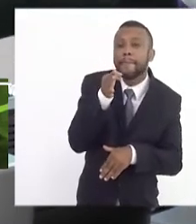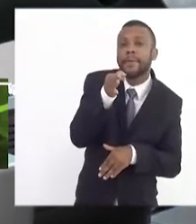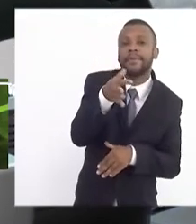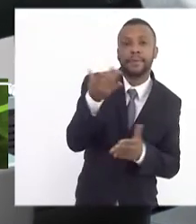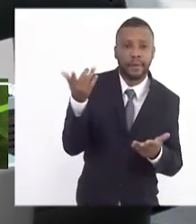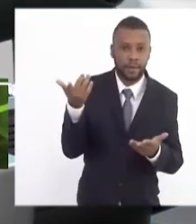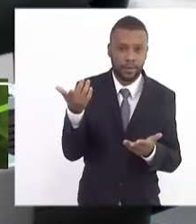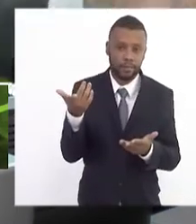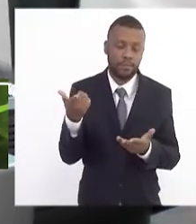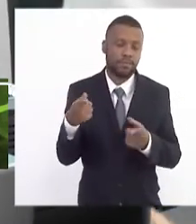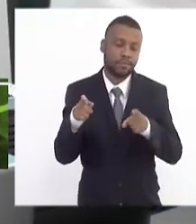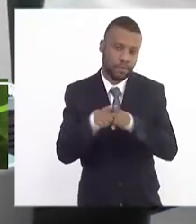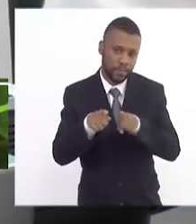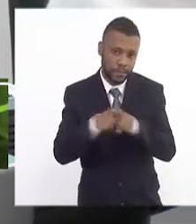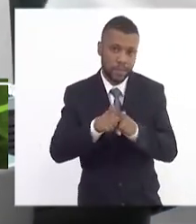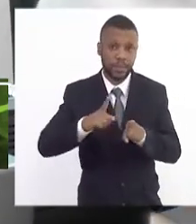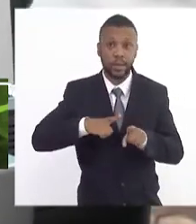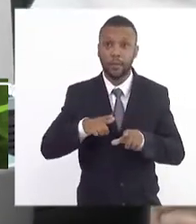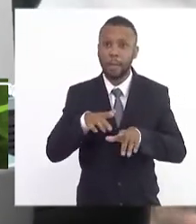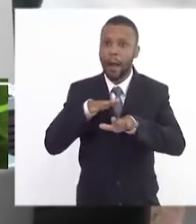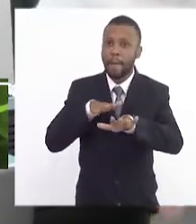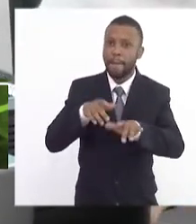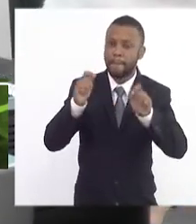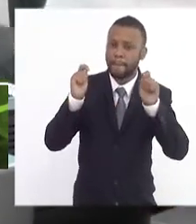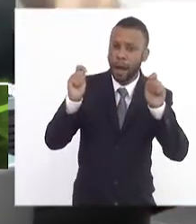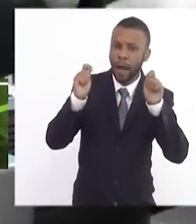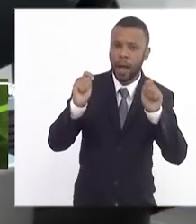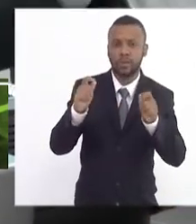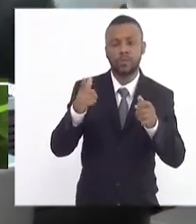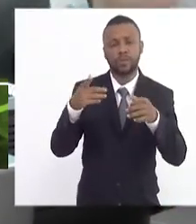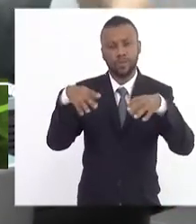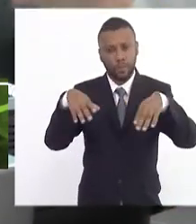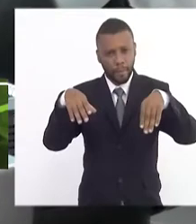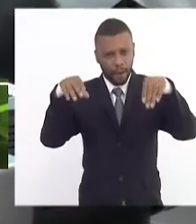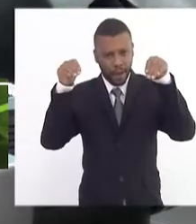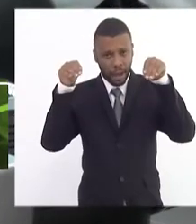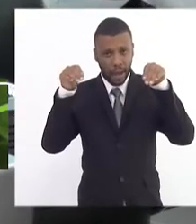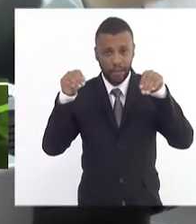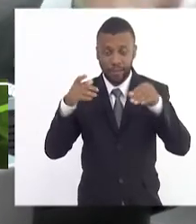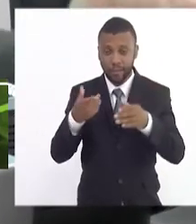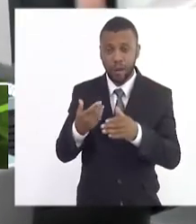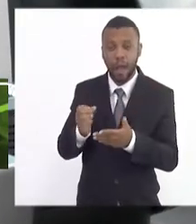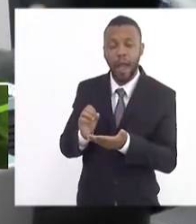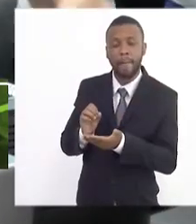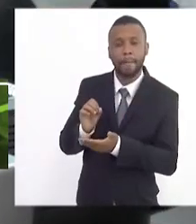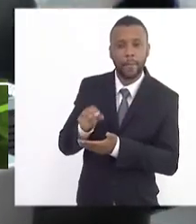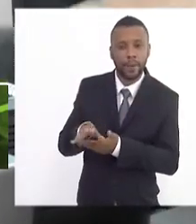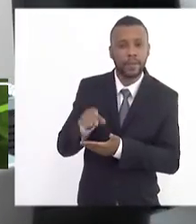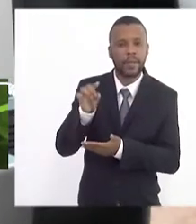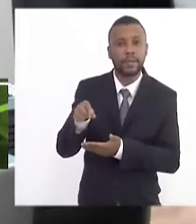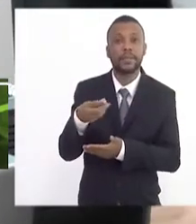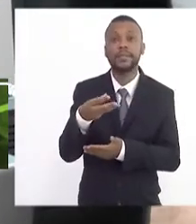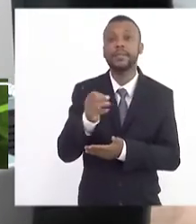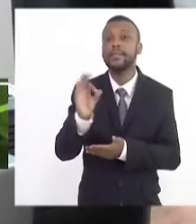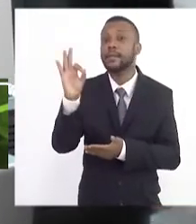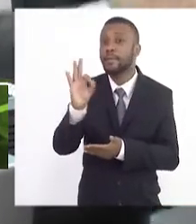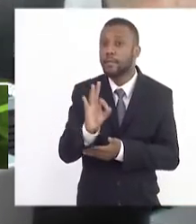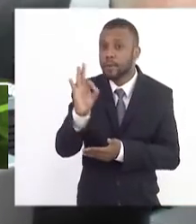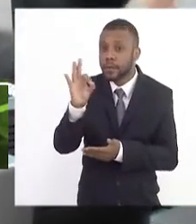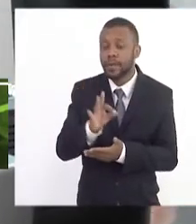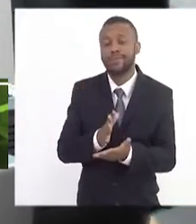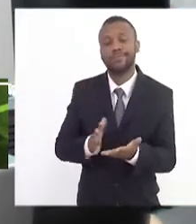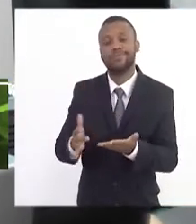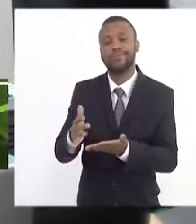no Palácio onde foi depositado 30% do excesso de arrecadação no Fundo Soberano. Então,